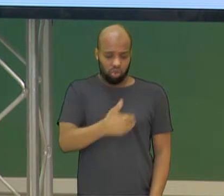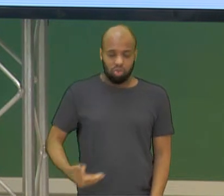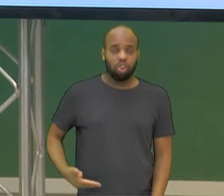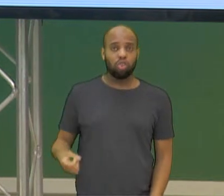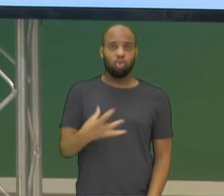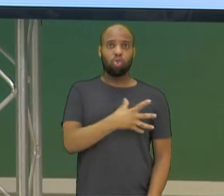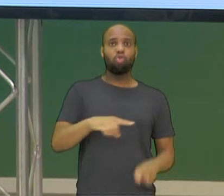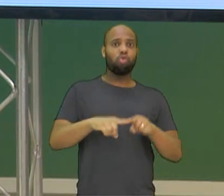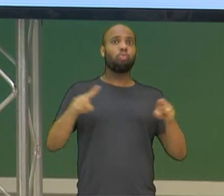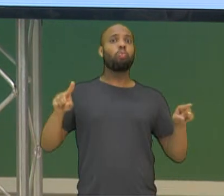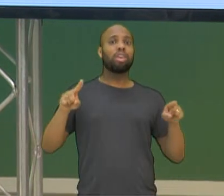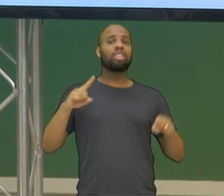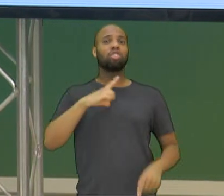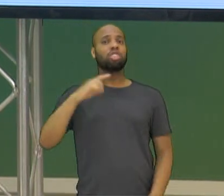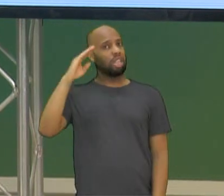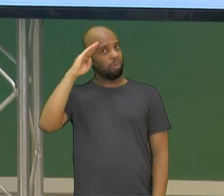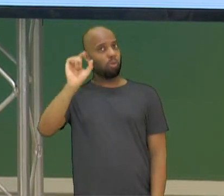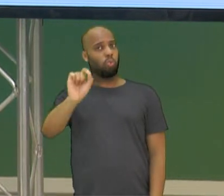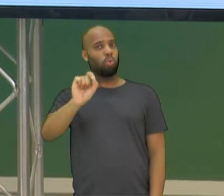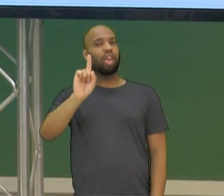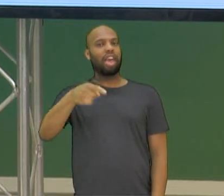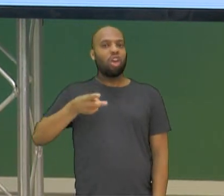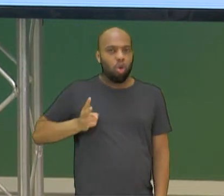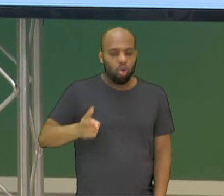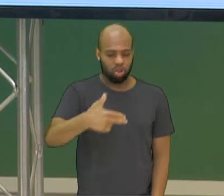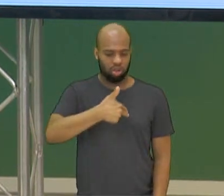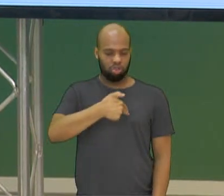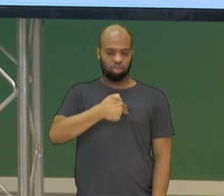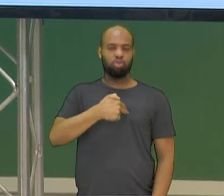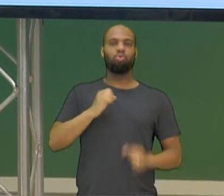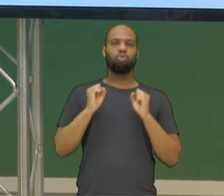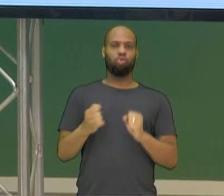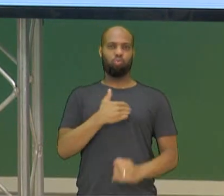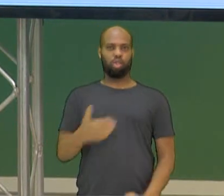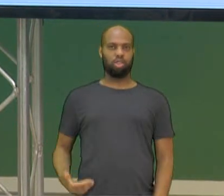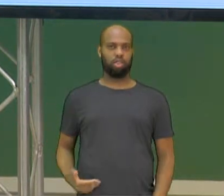mas principalmente a manutenção de Getúlio Vargas no poder.